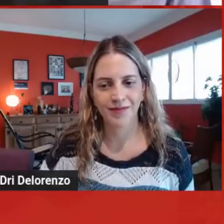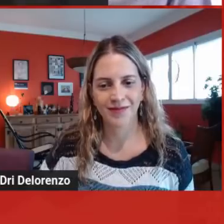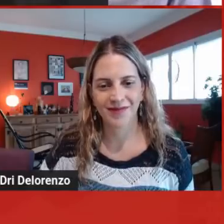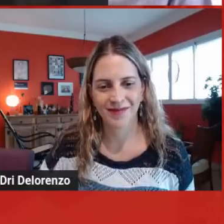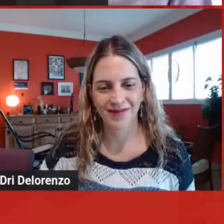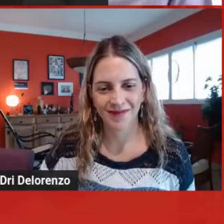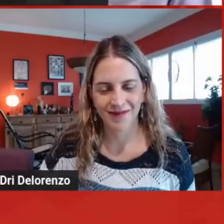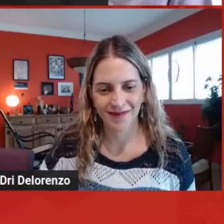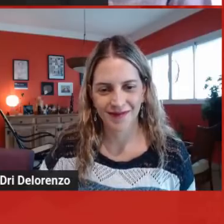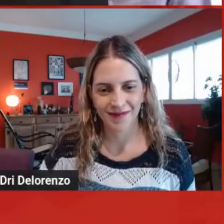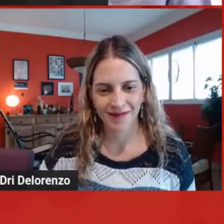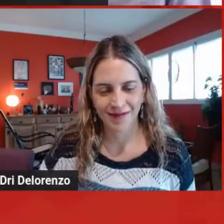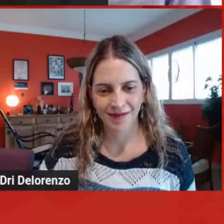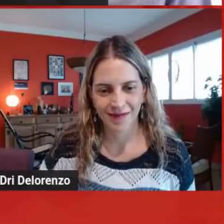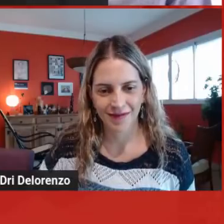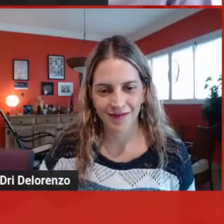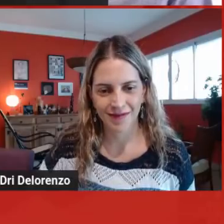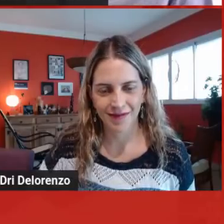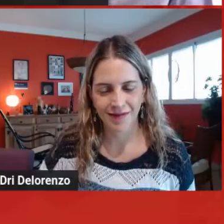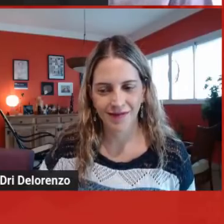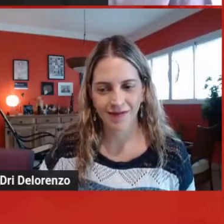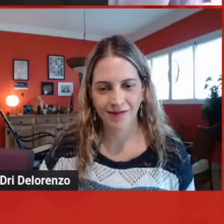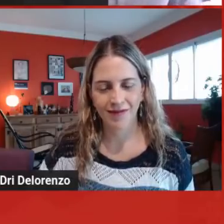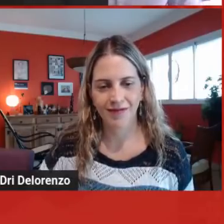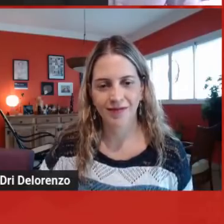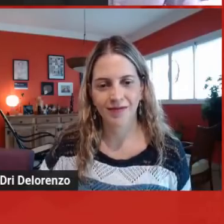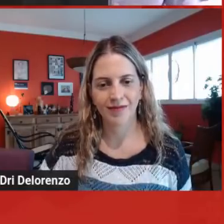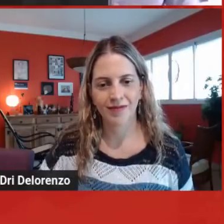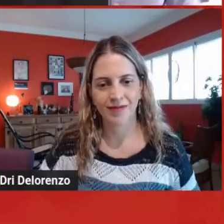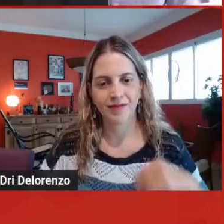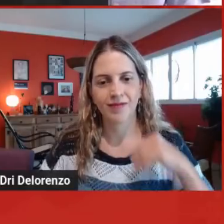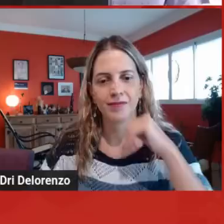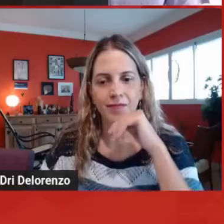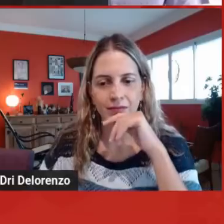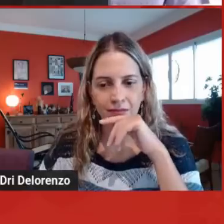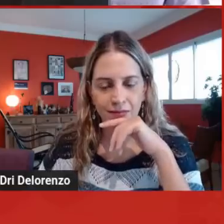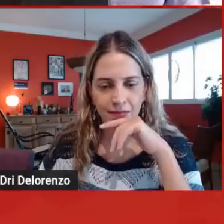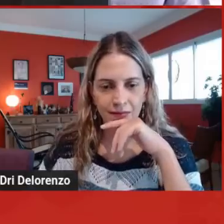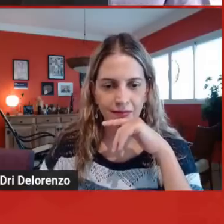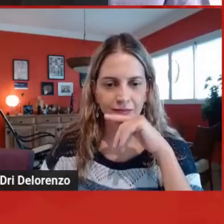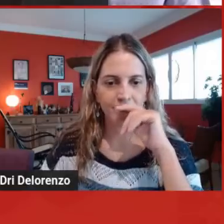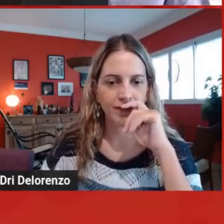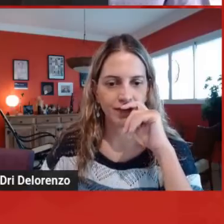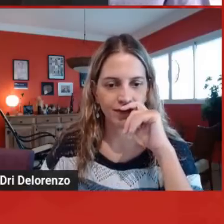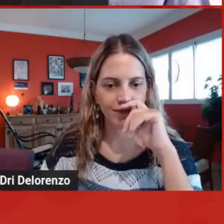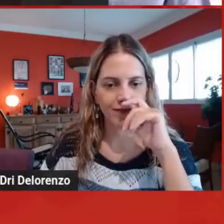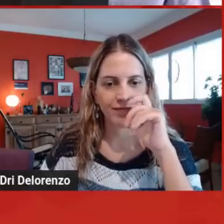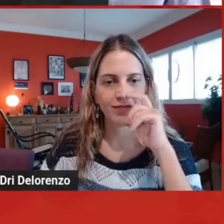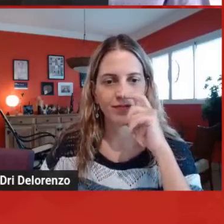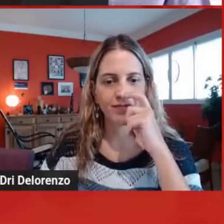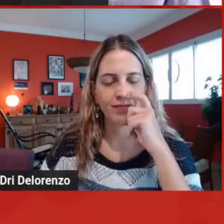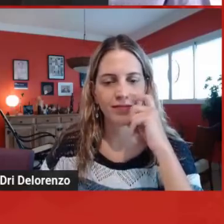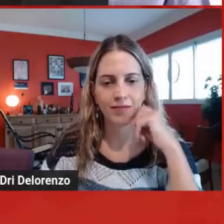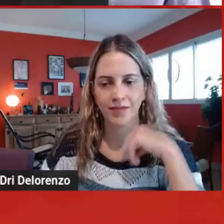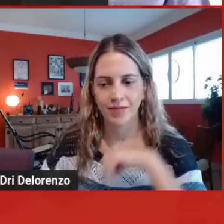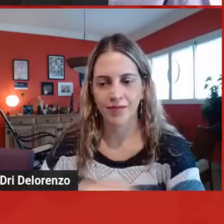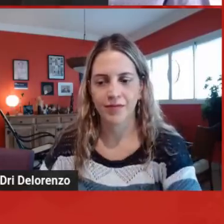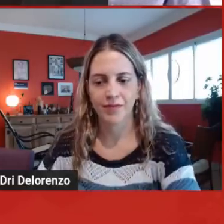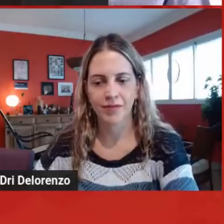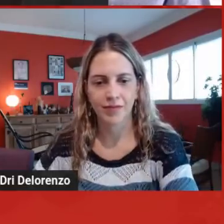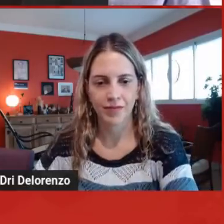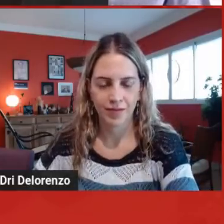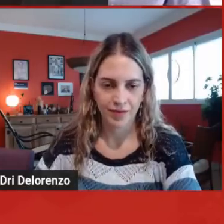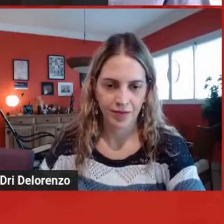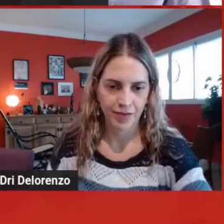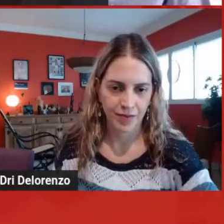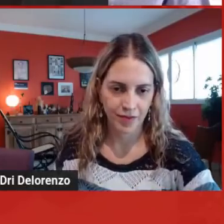brigaram comigo, porque é o seguinte, eles diziam, é anacrônica, quando começou o governo. Esse era o argumento.